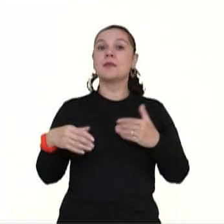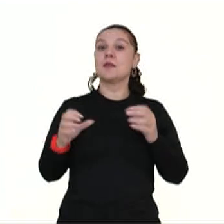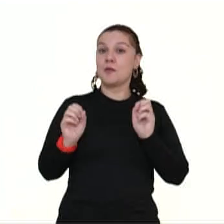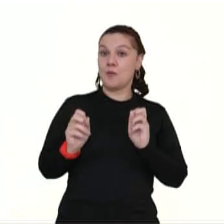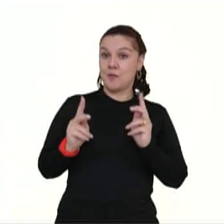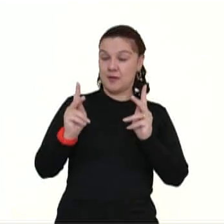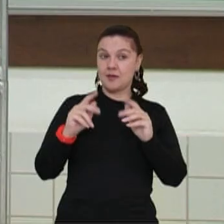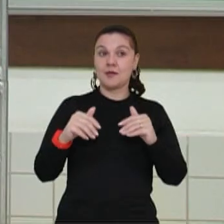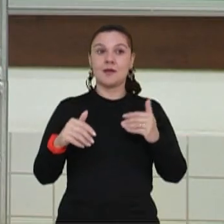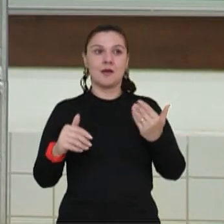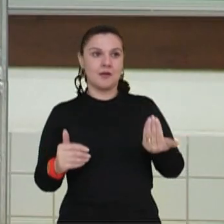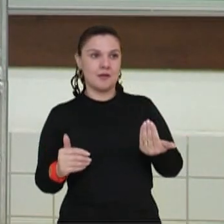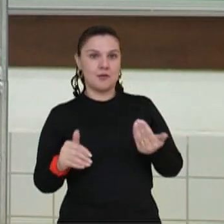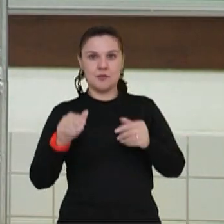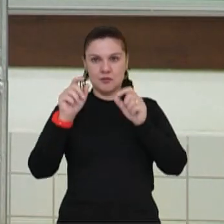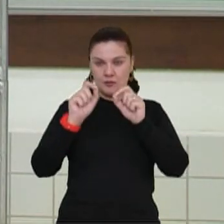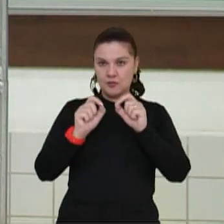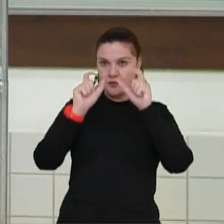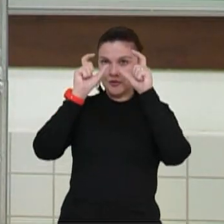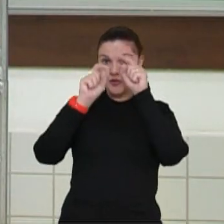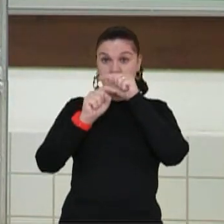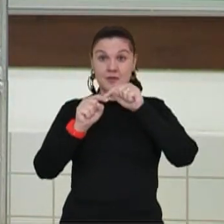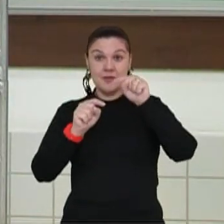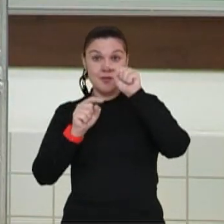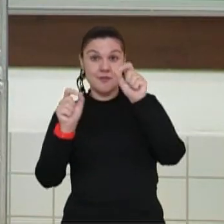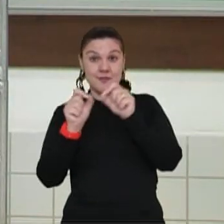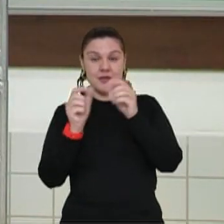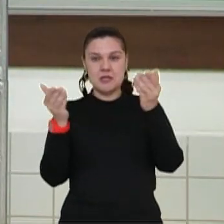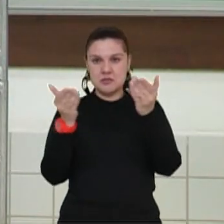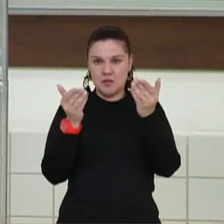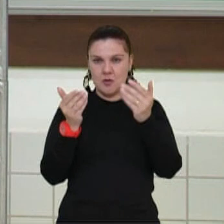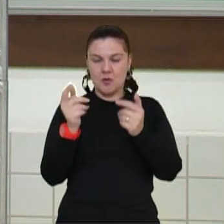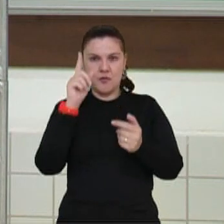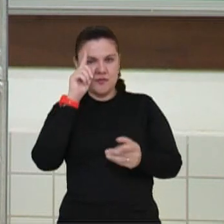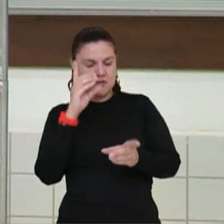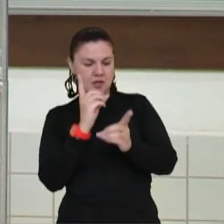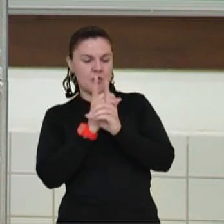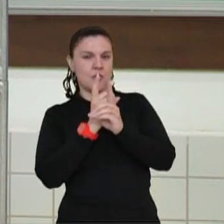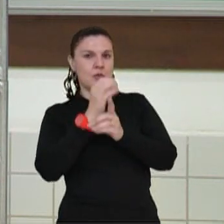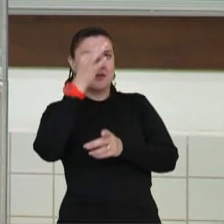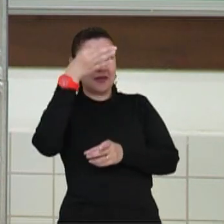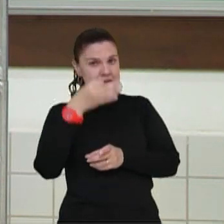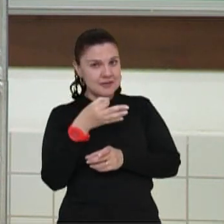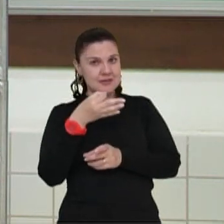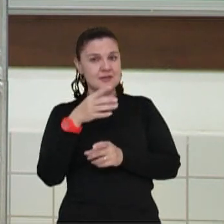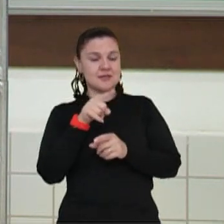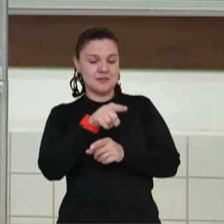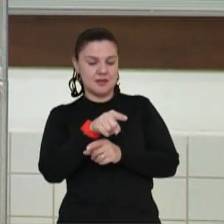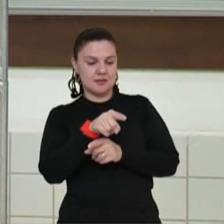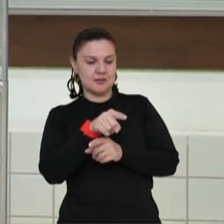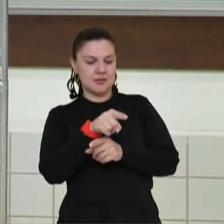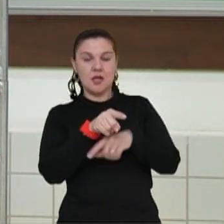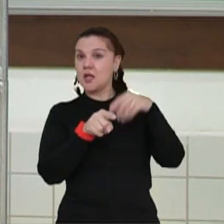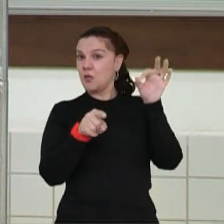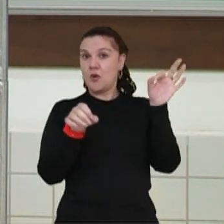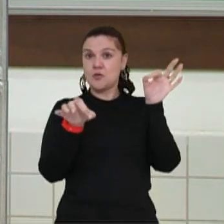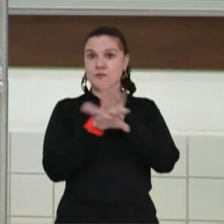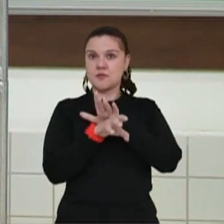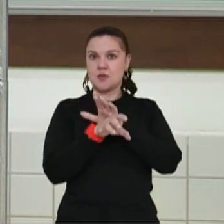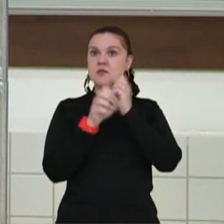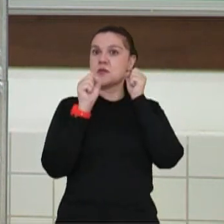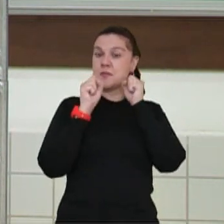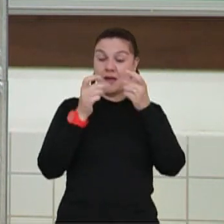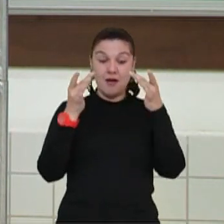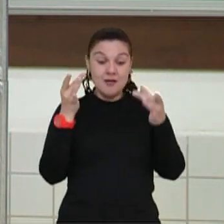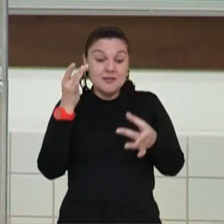certo? Chama a atenção de vocês para isso que nós fizemos agora. Quando você acha a alternativa correta de uma questão, isso não é o suficiente. Você